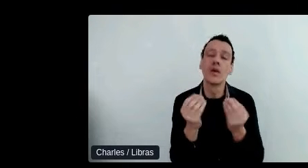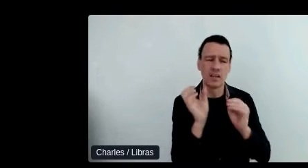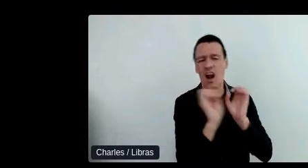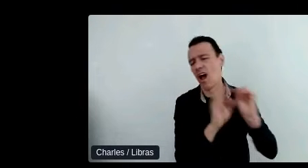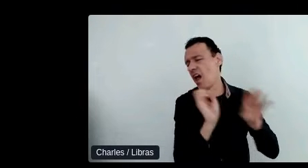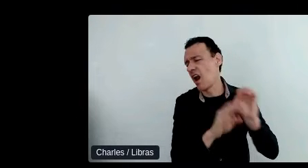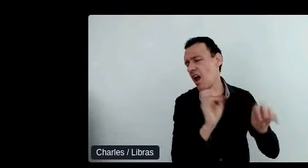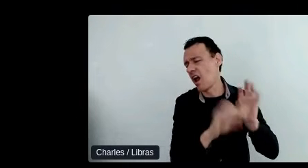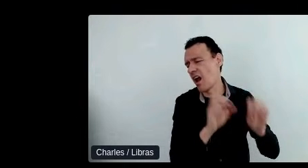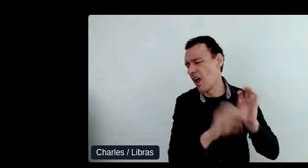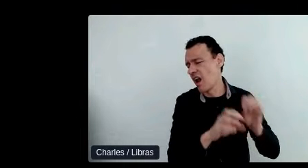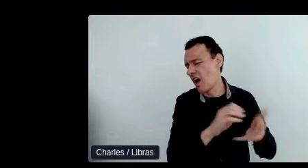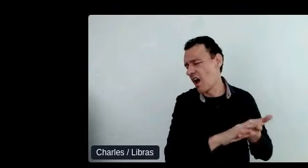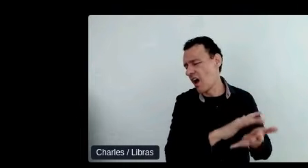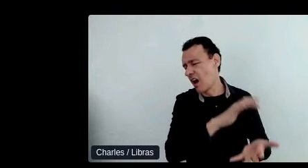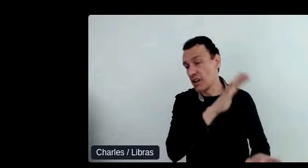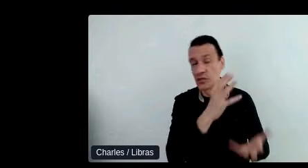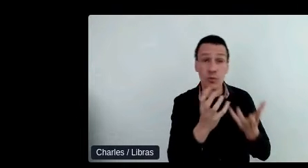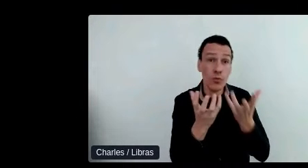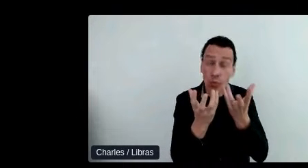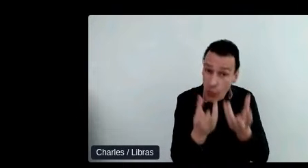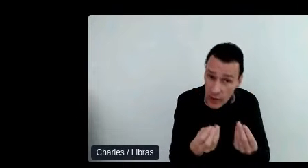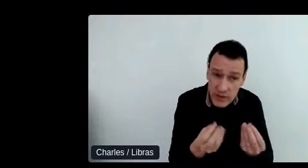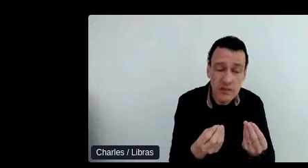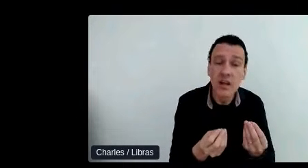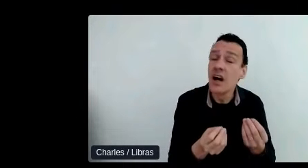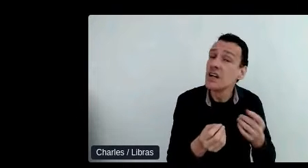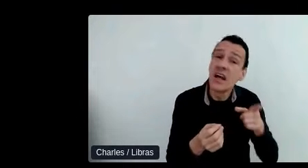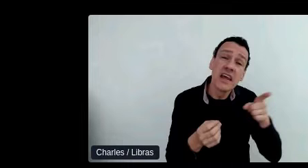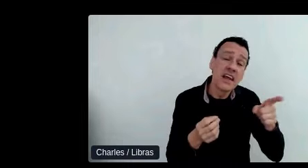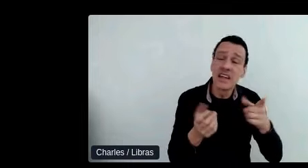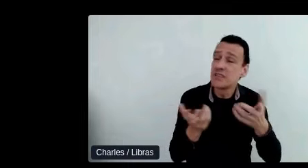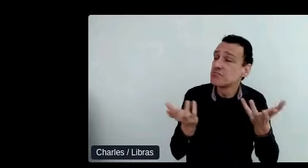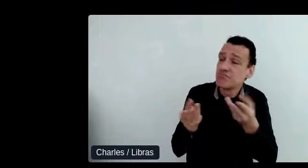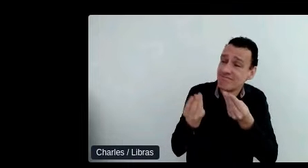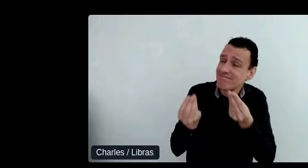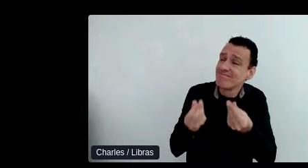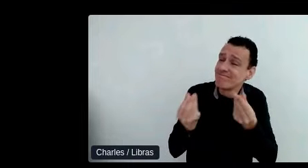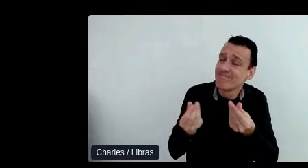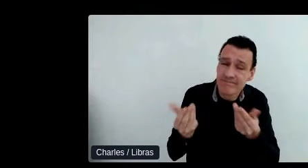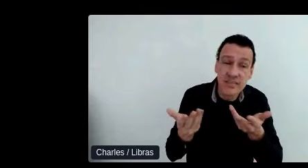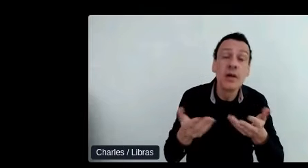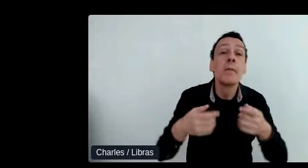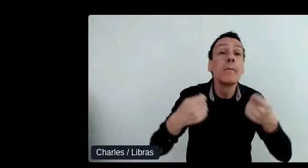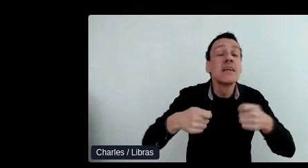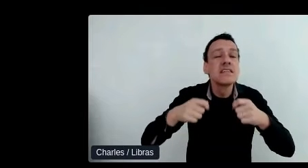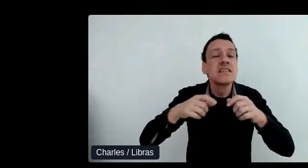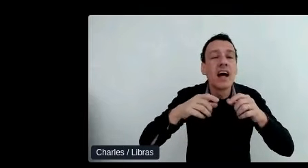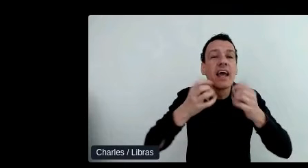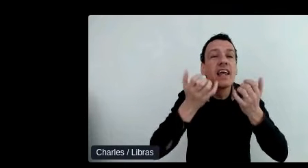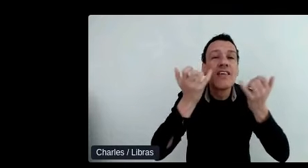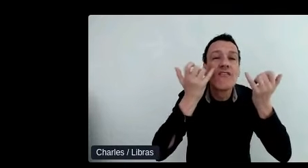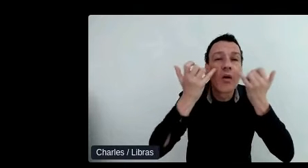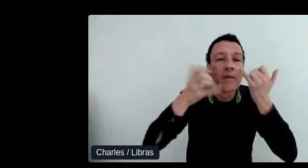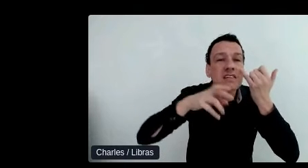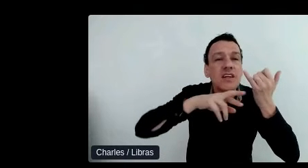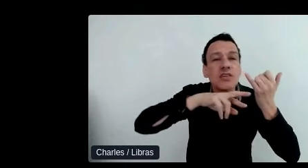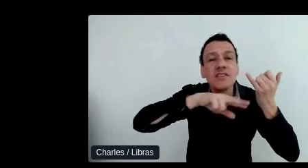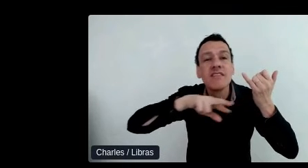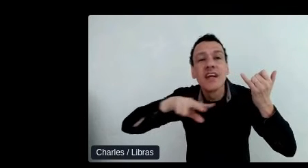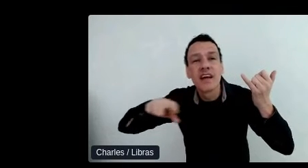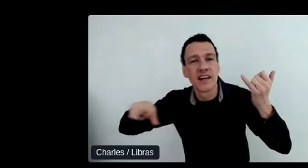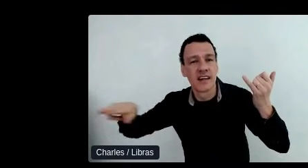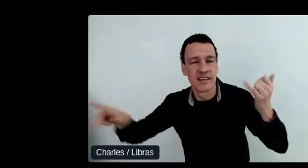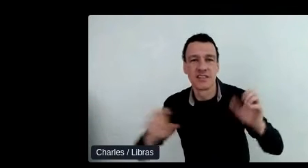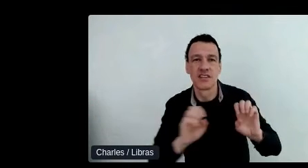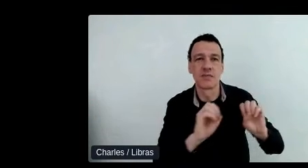colocar a variedade de informações. E como que você consegue isso? Você precisa ter bastante